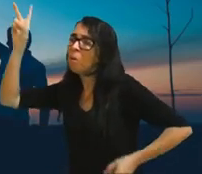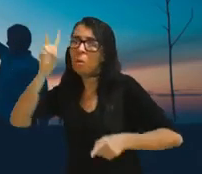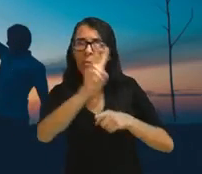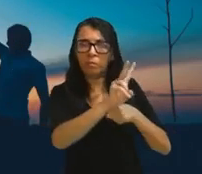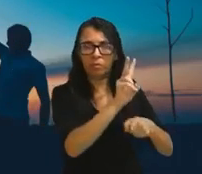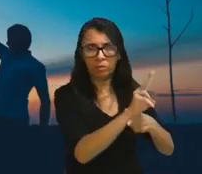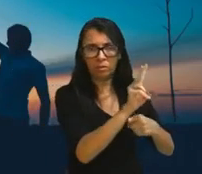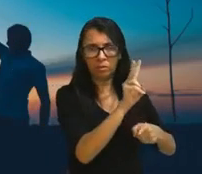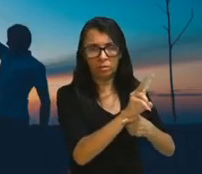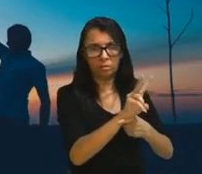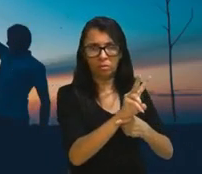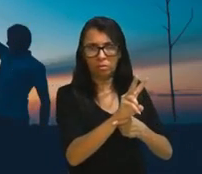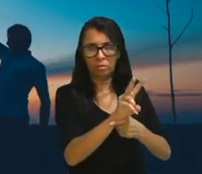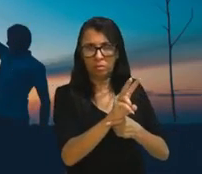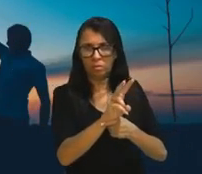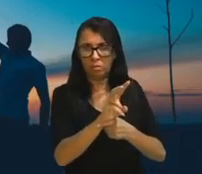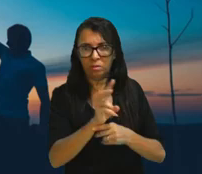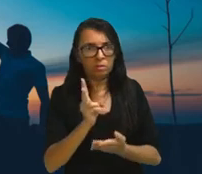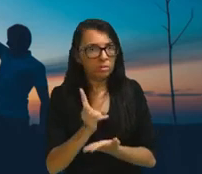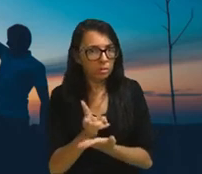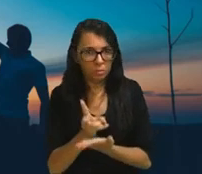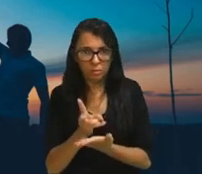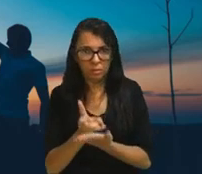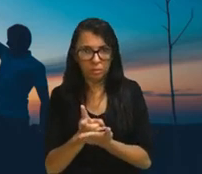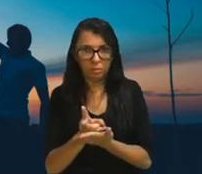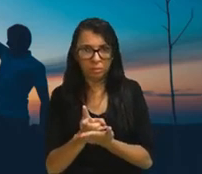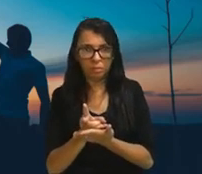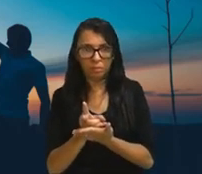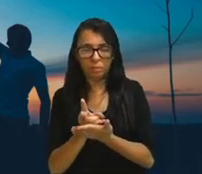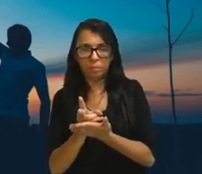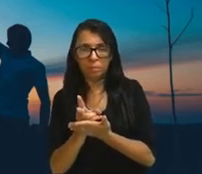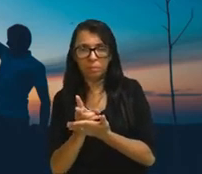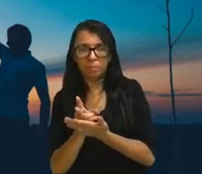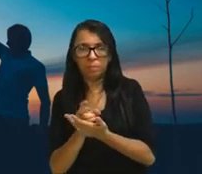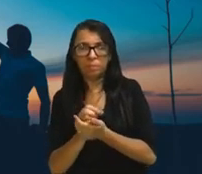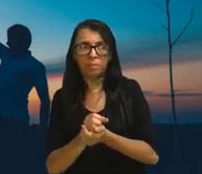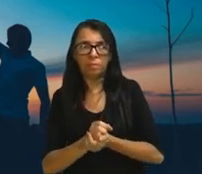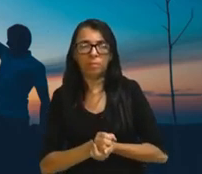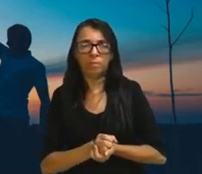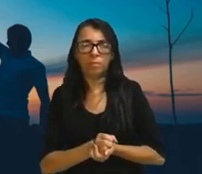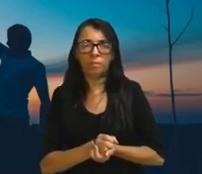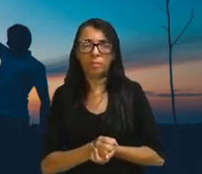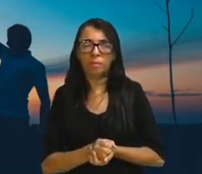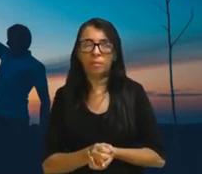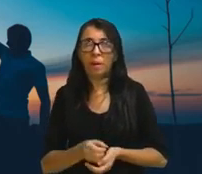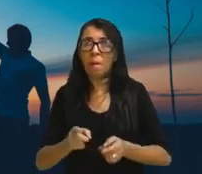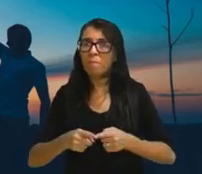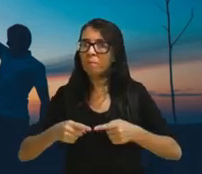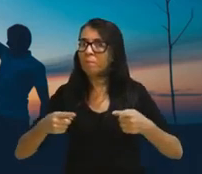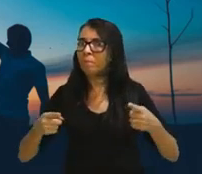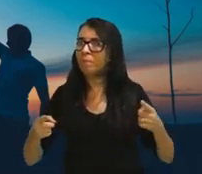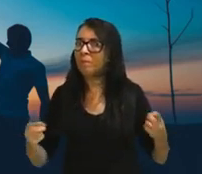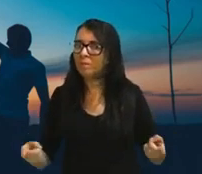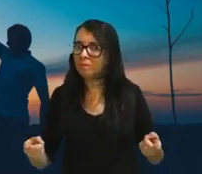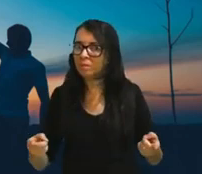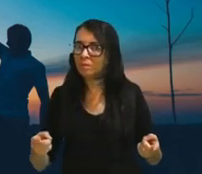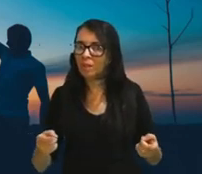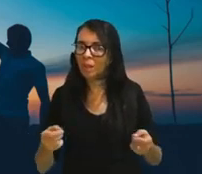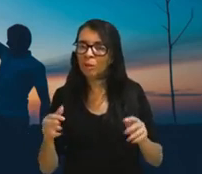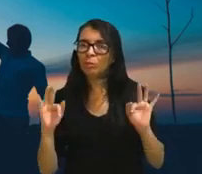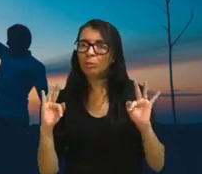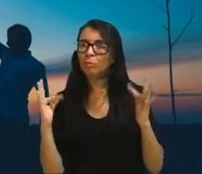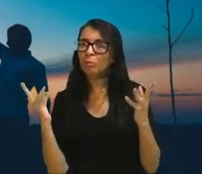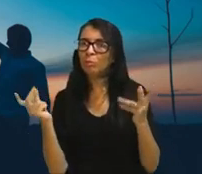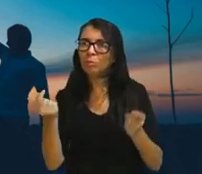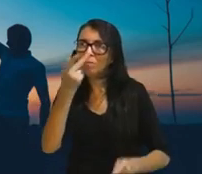não caiu, porque fora edificada sobre a rocha. E todo aquele que ouve a minha palavra e não as